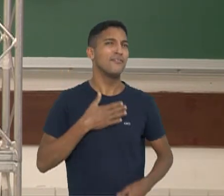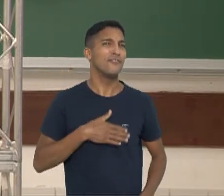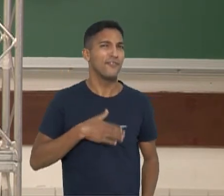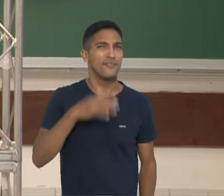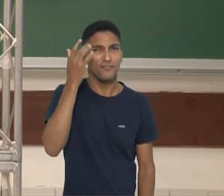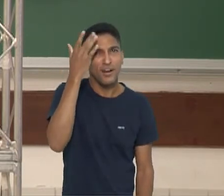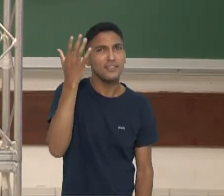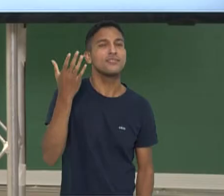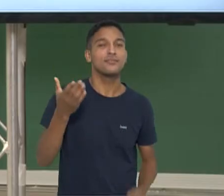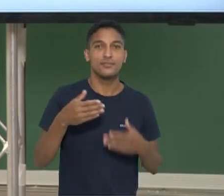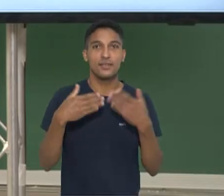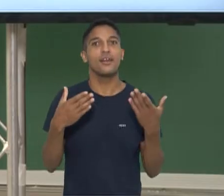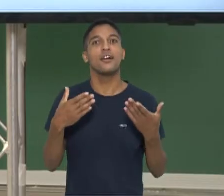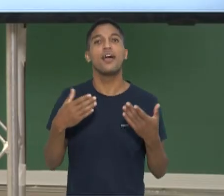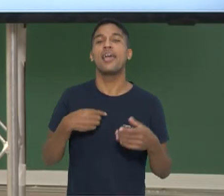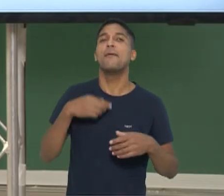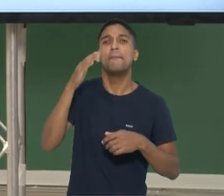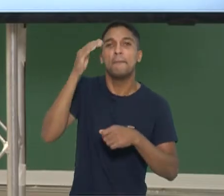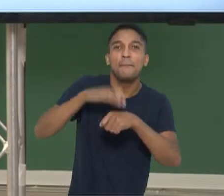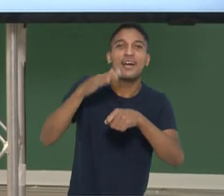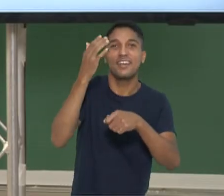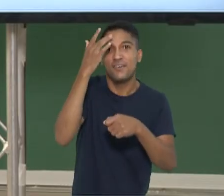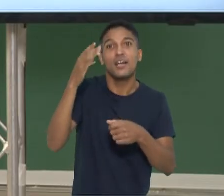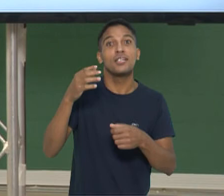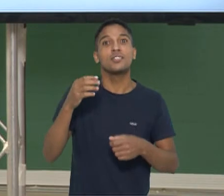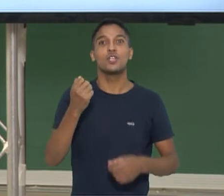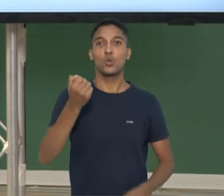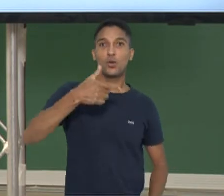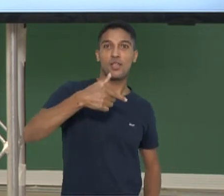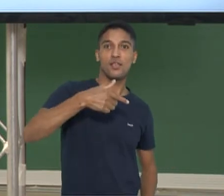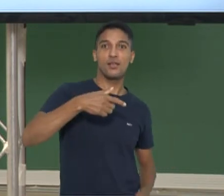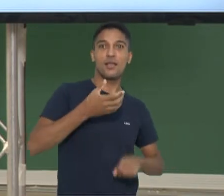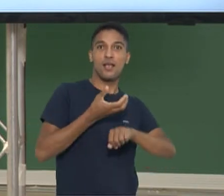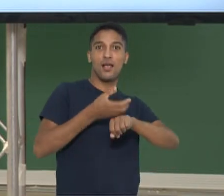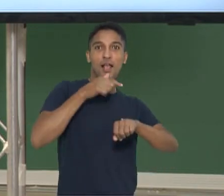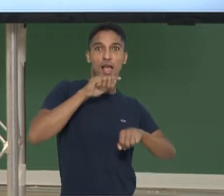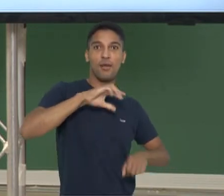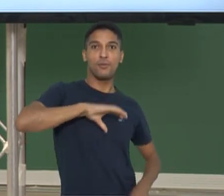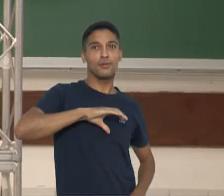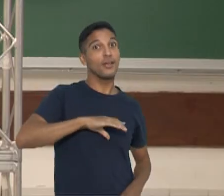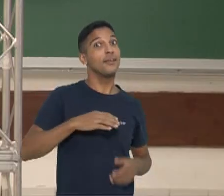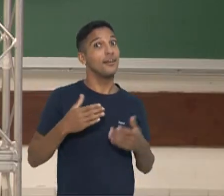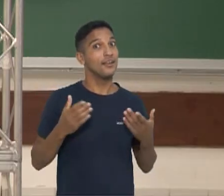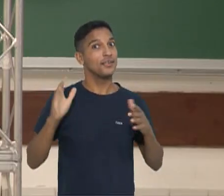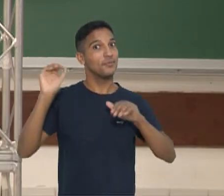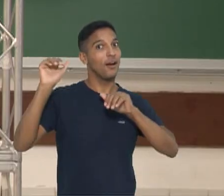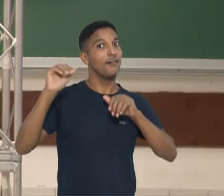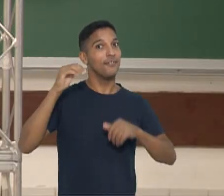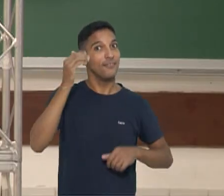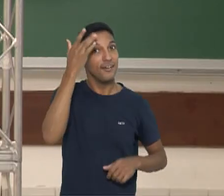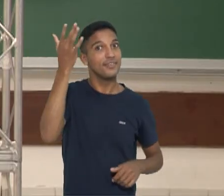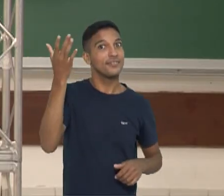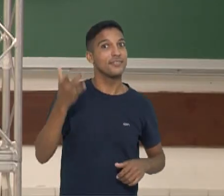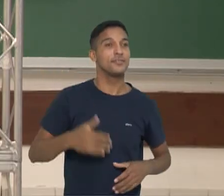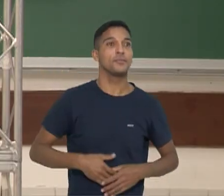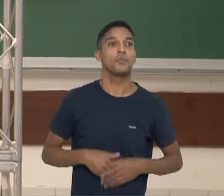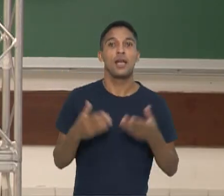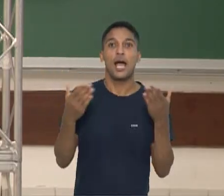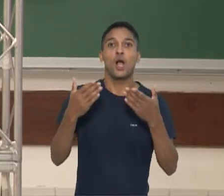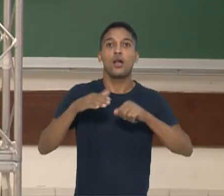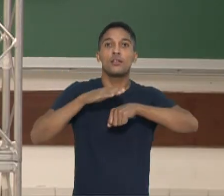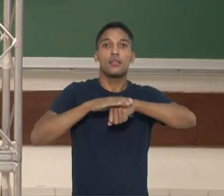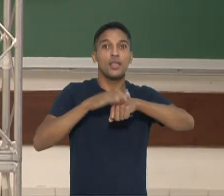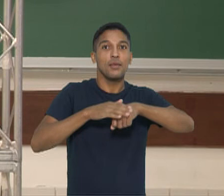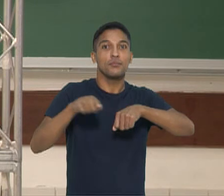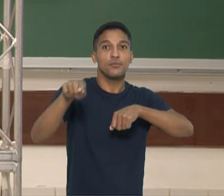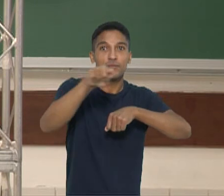É mais tranquilo que o português. Olha só, gente. Vou deixar um tempinho para vocês resolverem o nosso quiz, que